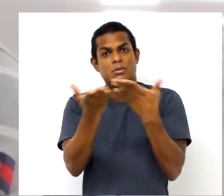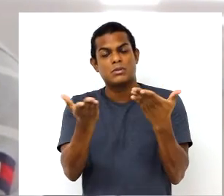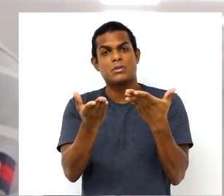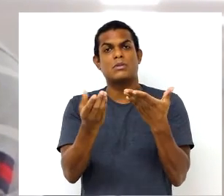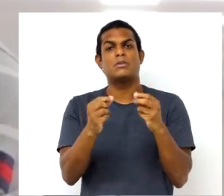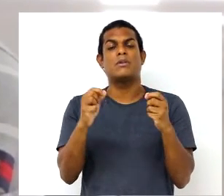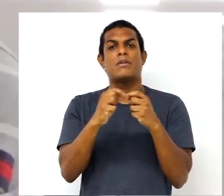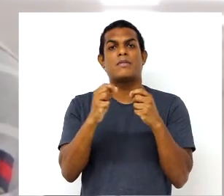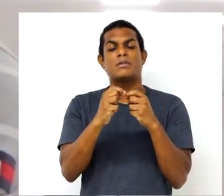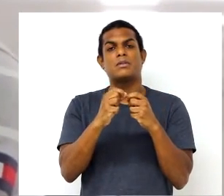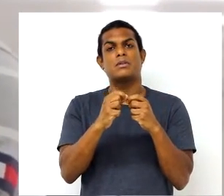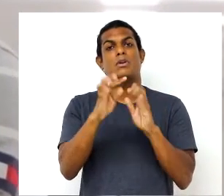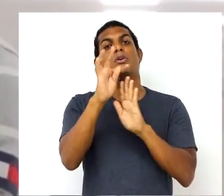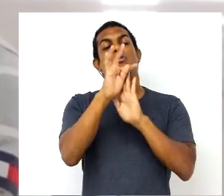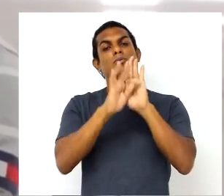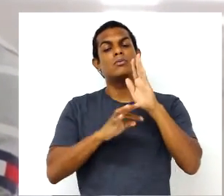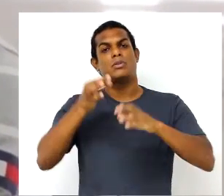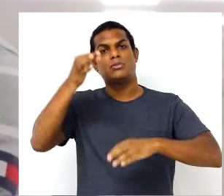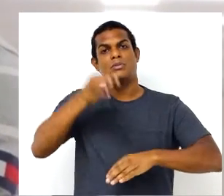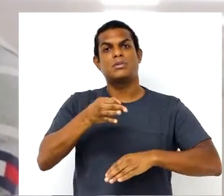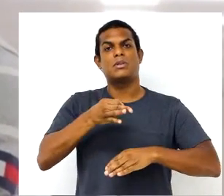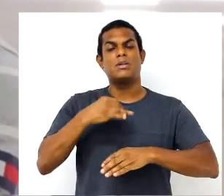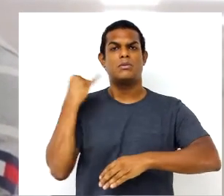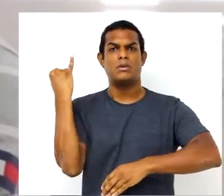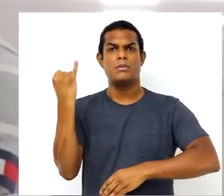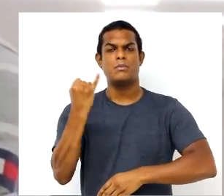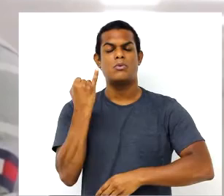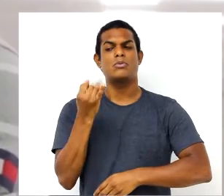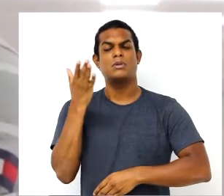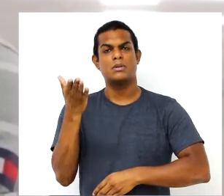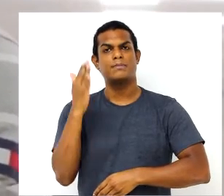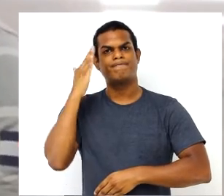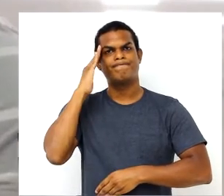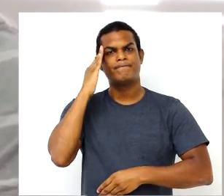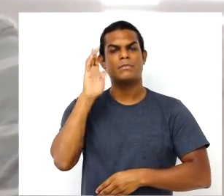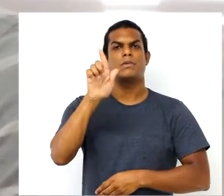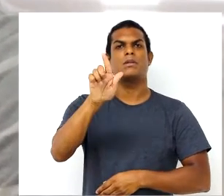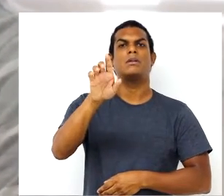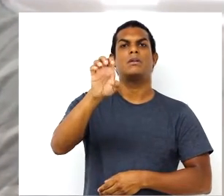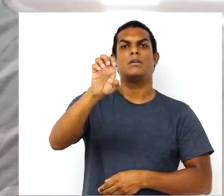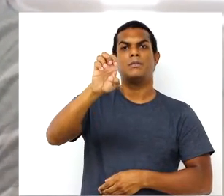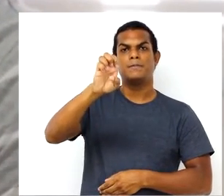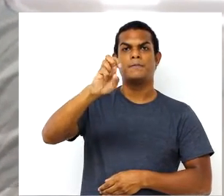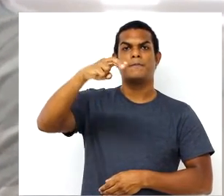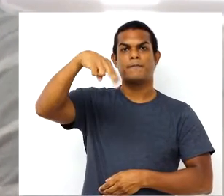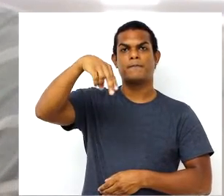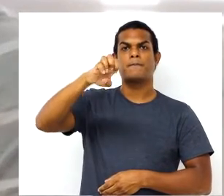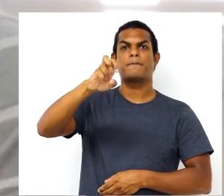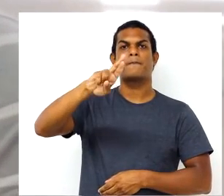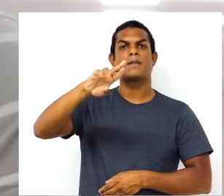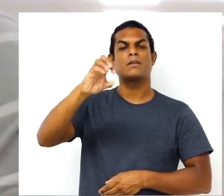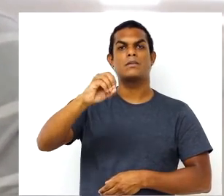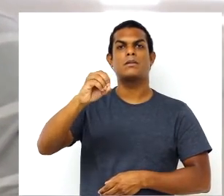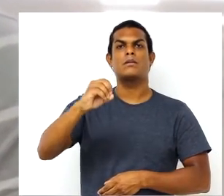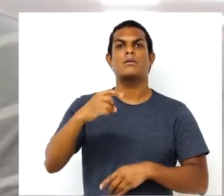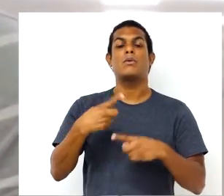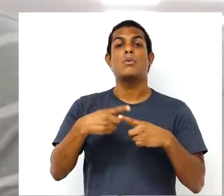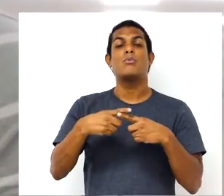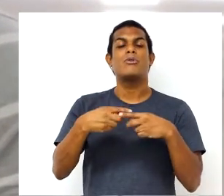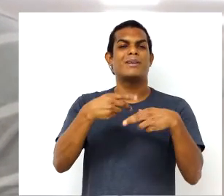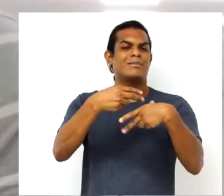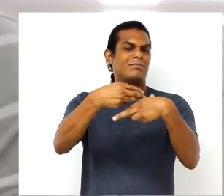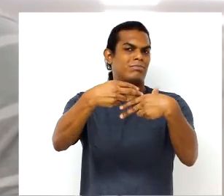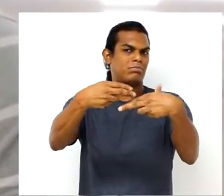com unidade, é interessante essa noção sobre gênero, porque embora a quantidade